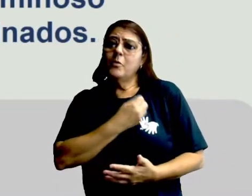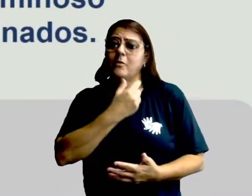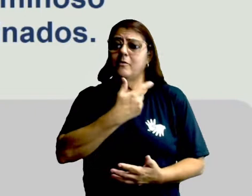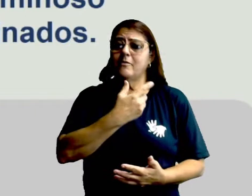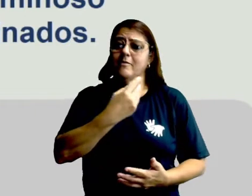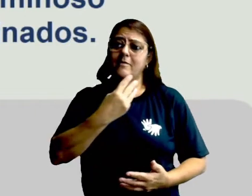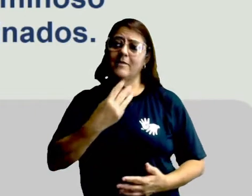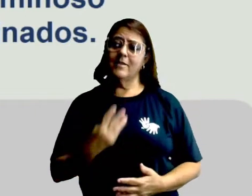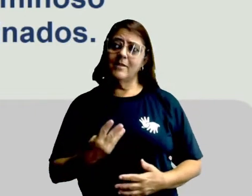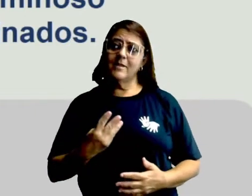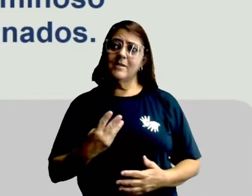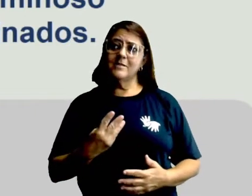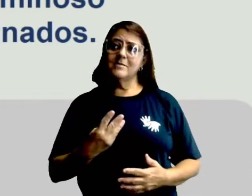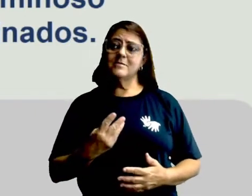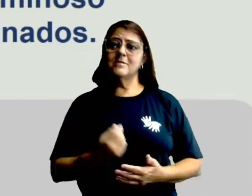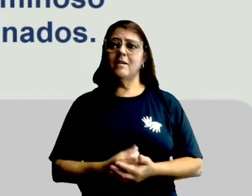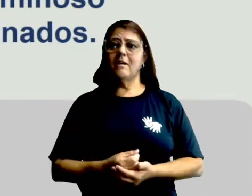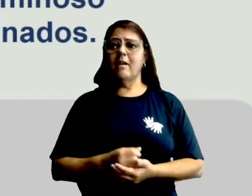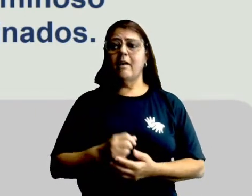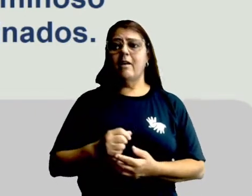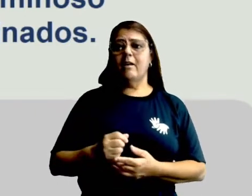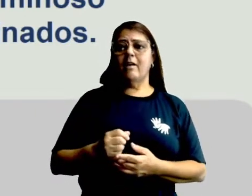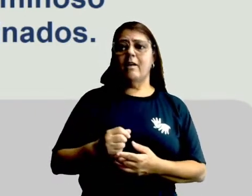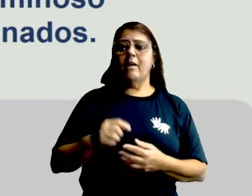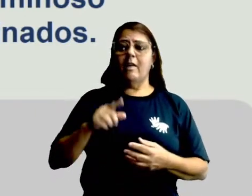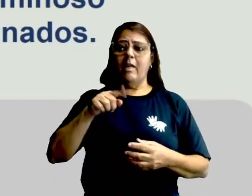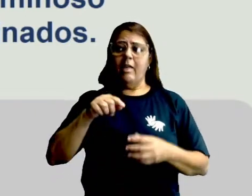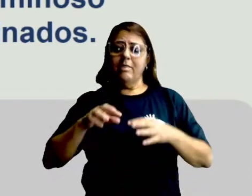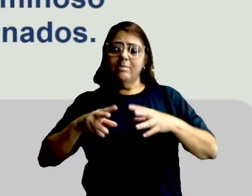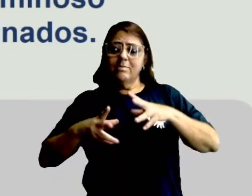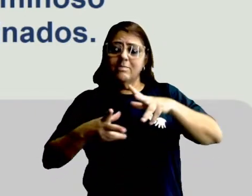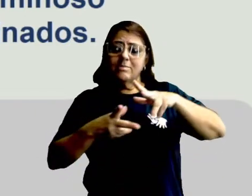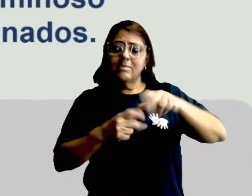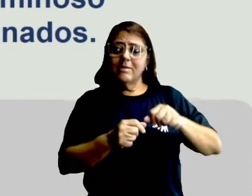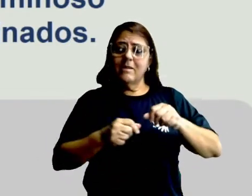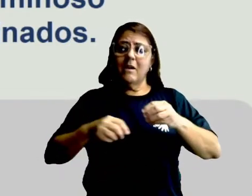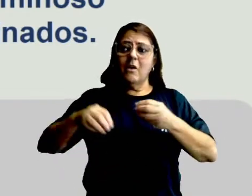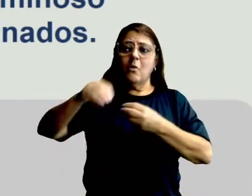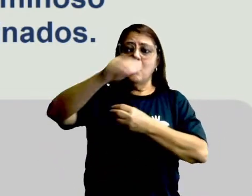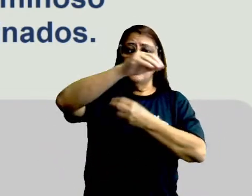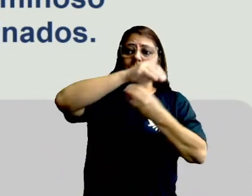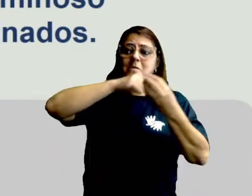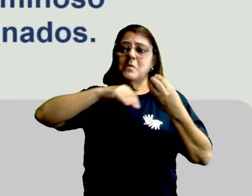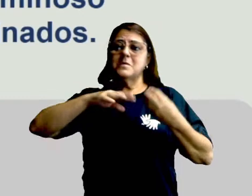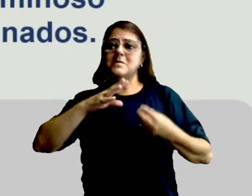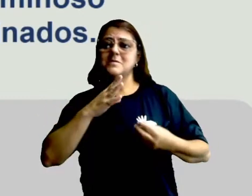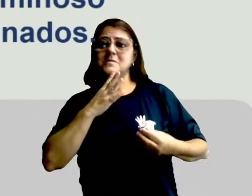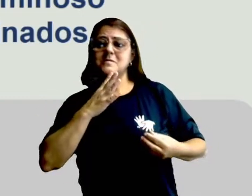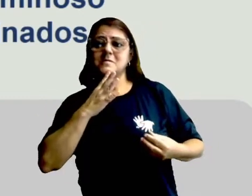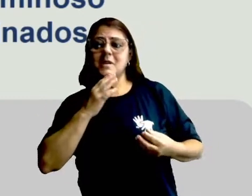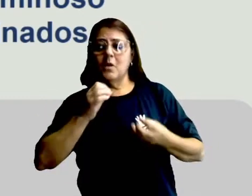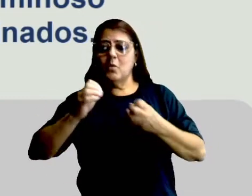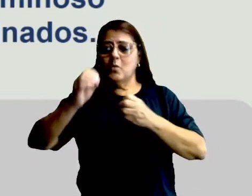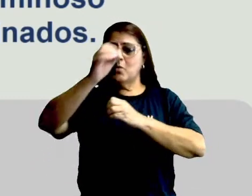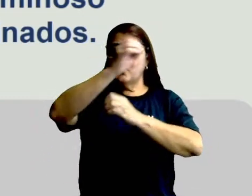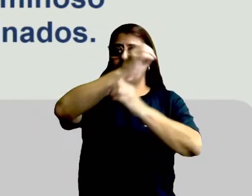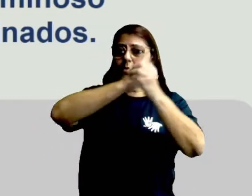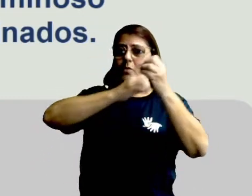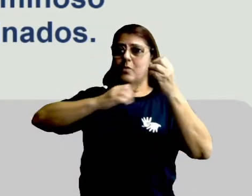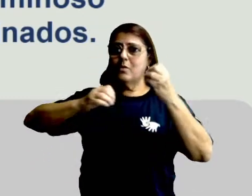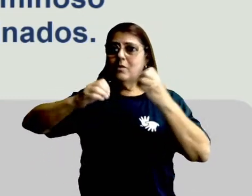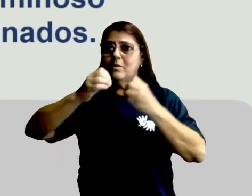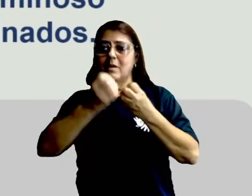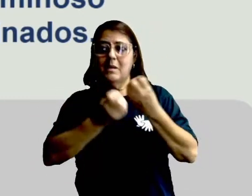23. O eixo é Terra e Universo. O objeto de conhecimento são astros luminosos e